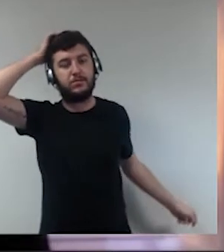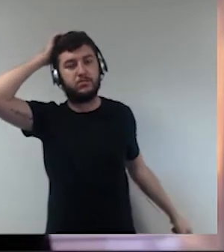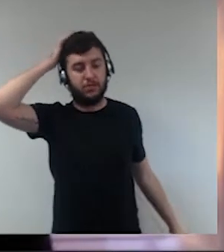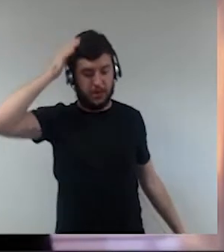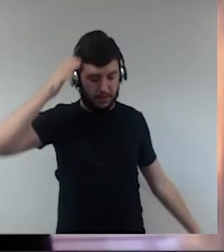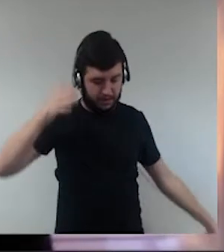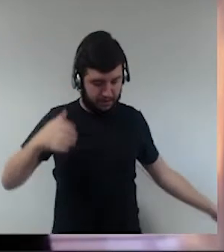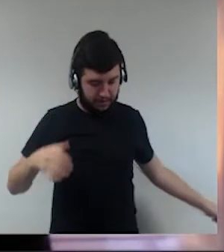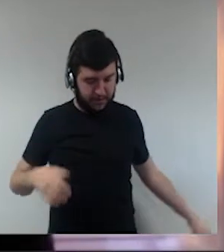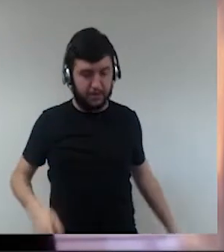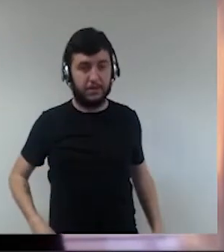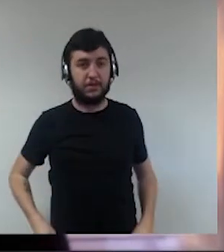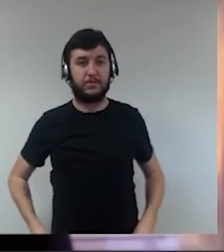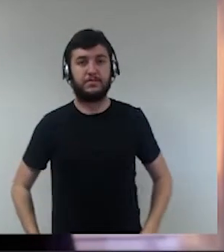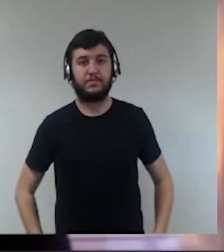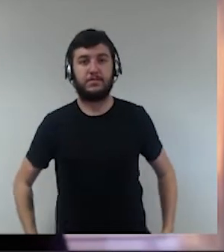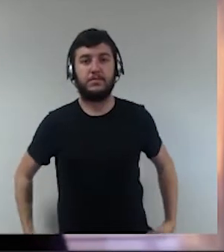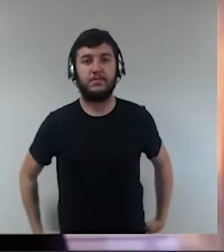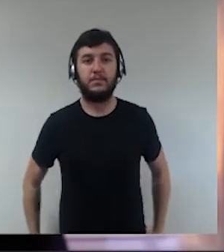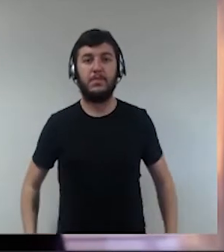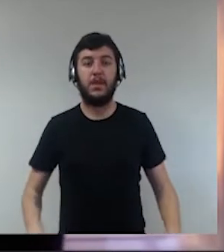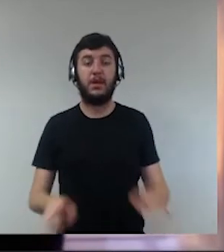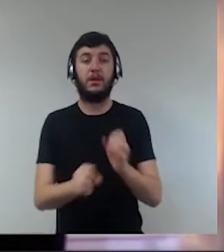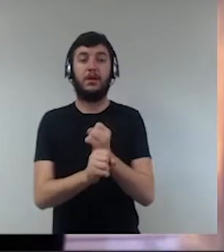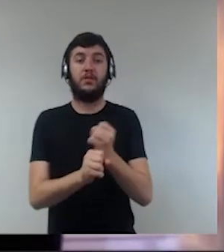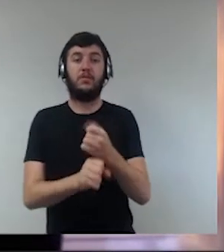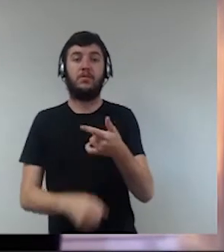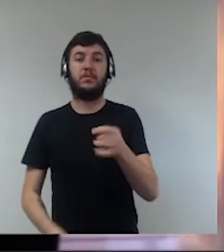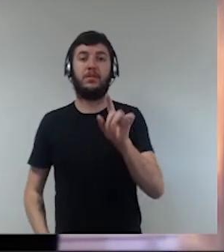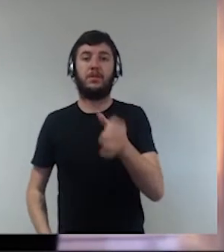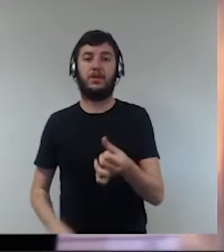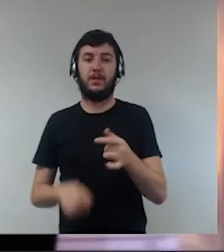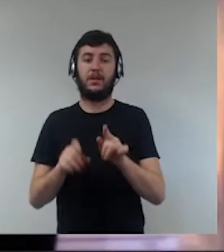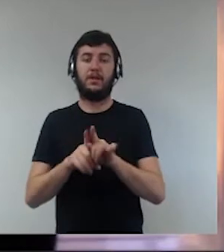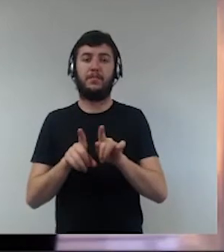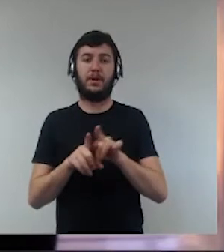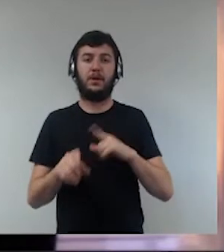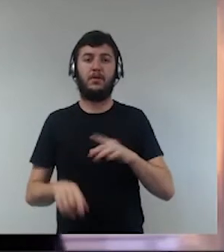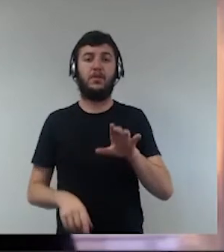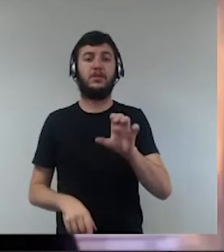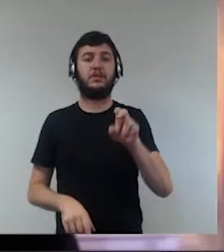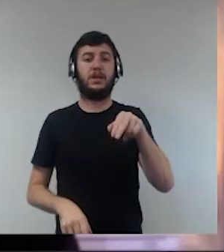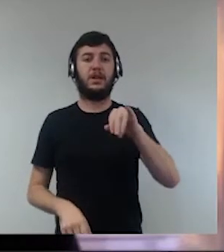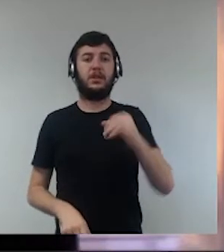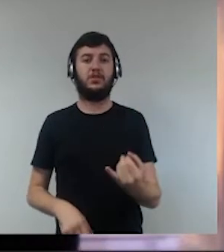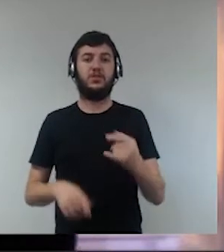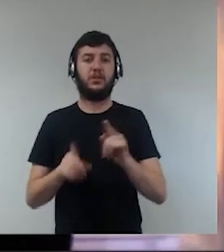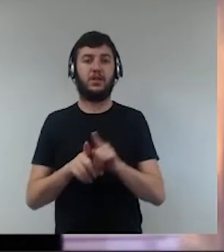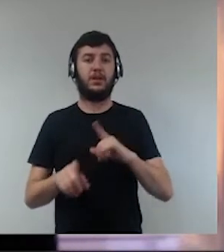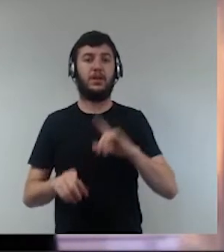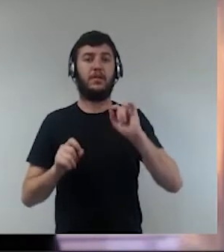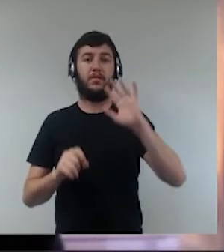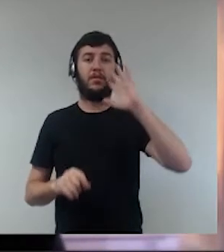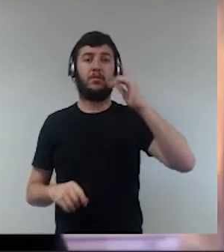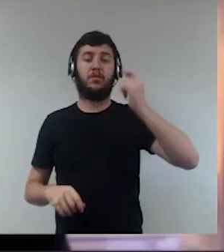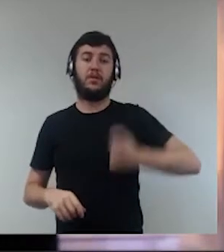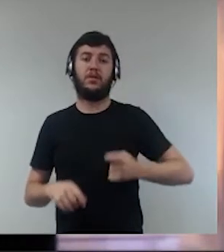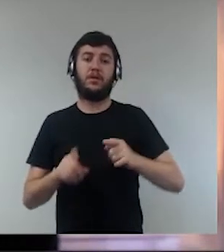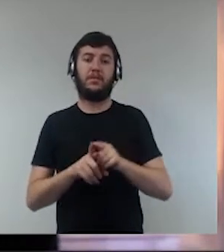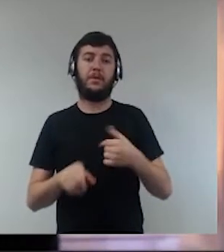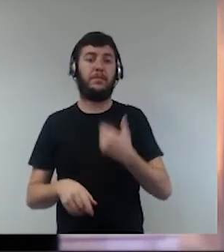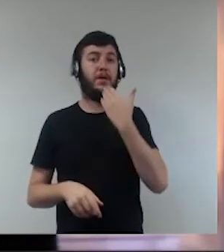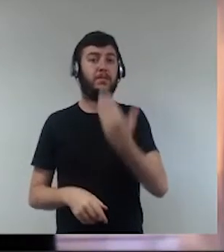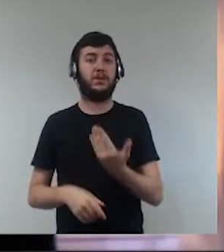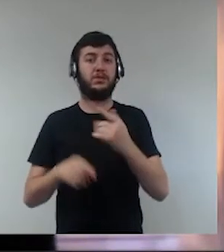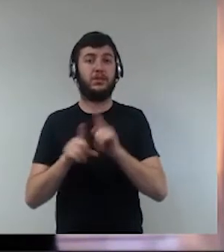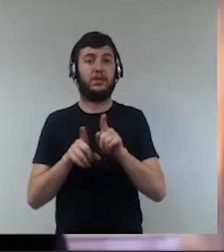decisão do CNJ permitindo a criação, ou melhor, permitindo a intimação